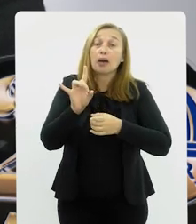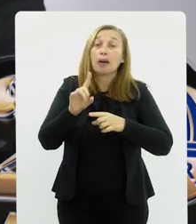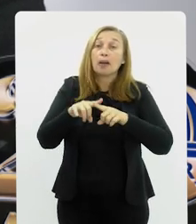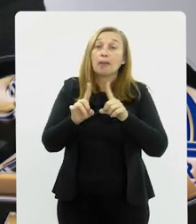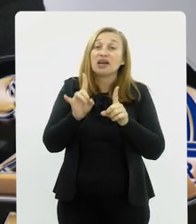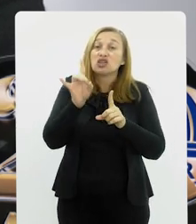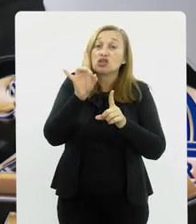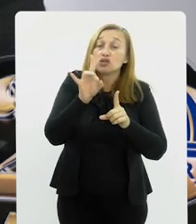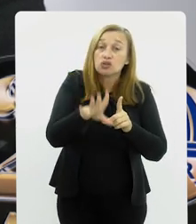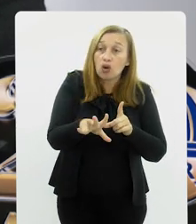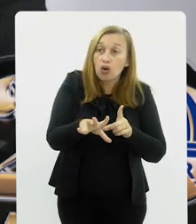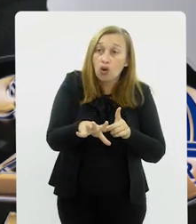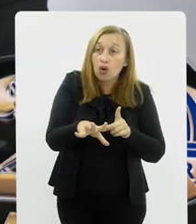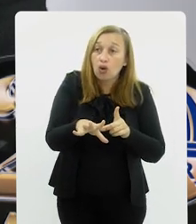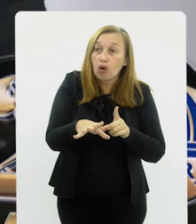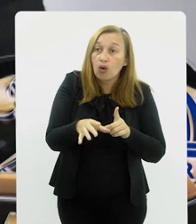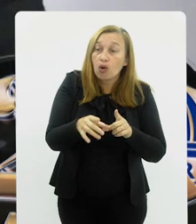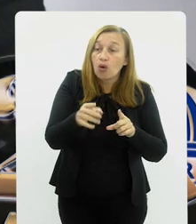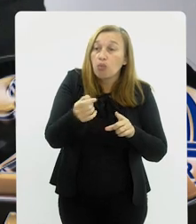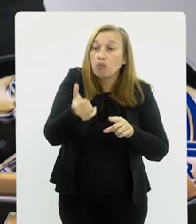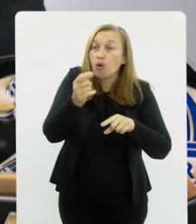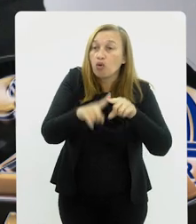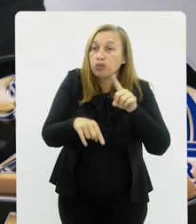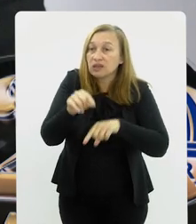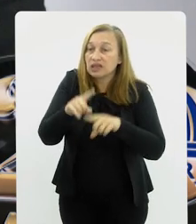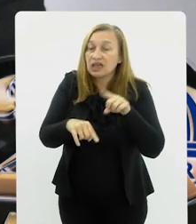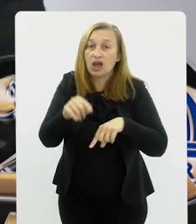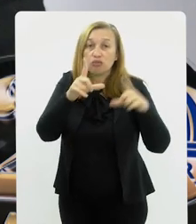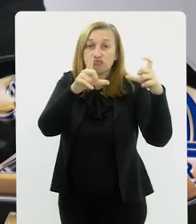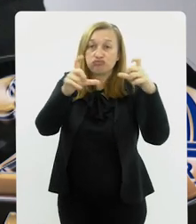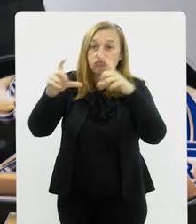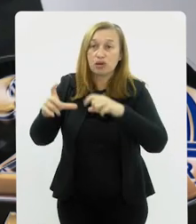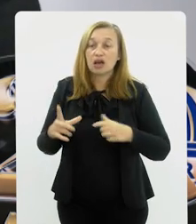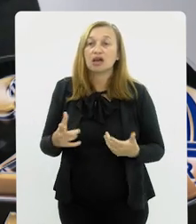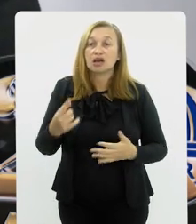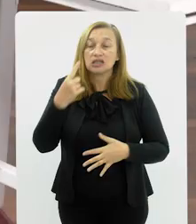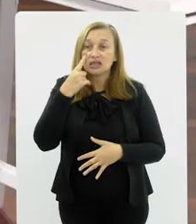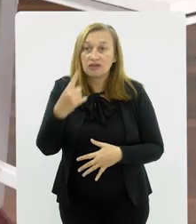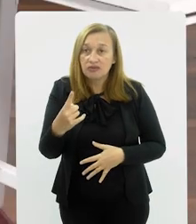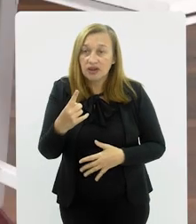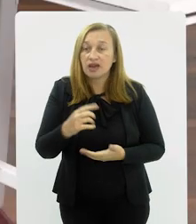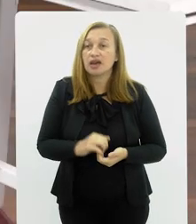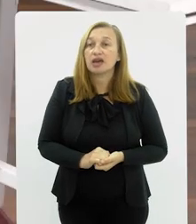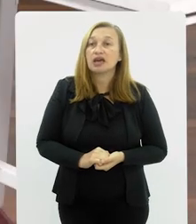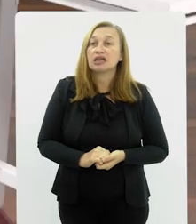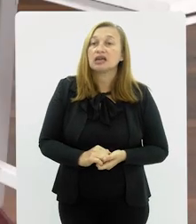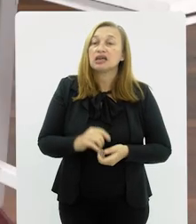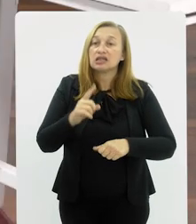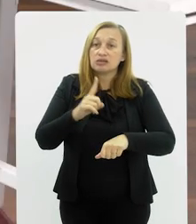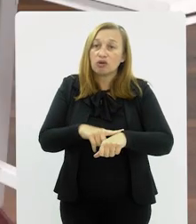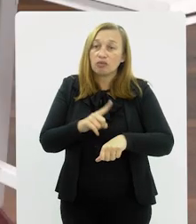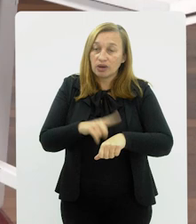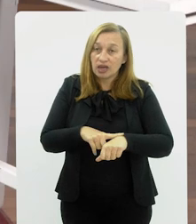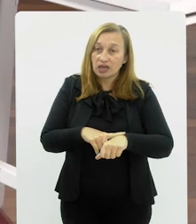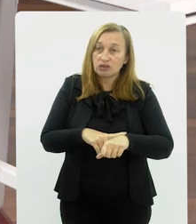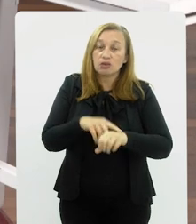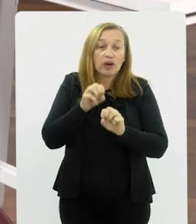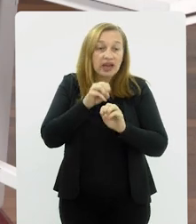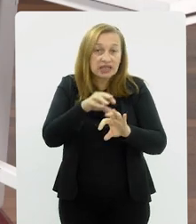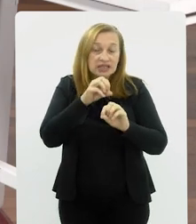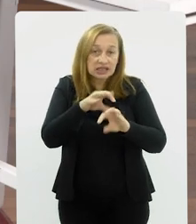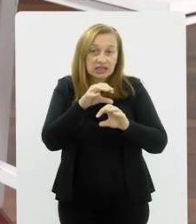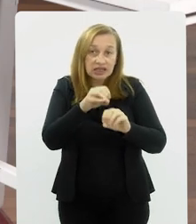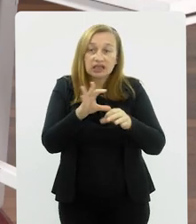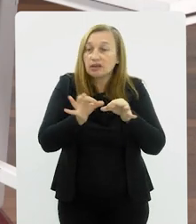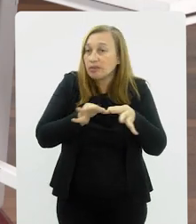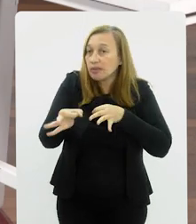mas aquilo já é o suficiente. Imagina se eles pudessem vivenciar uma construção. Eles vê nesse momento, né, entre safra,